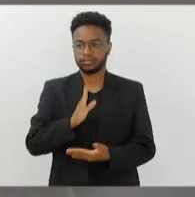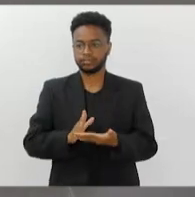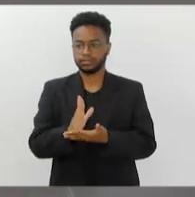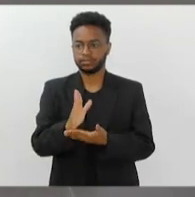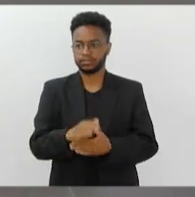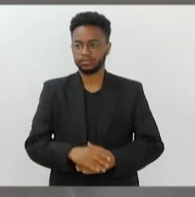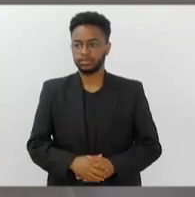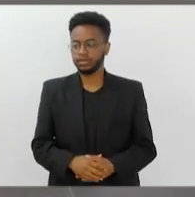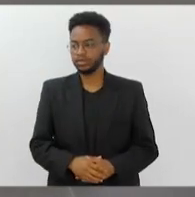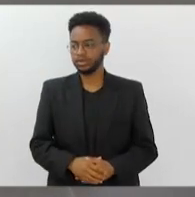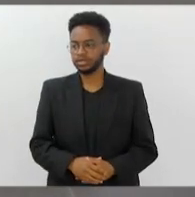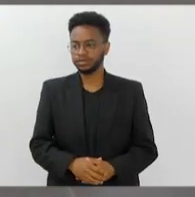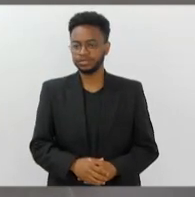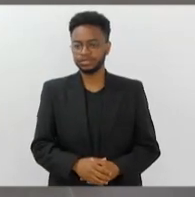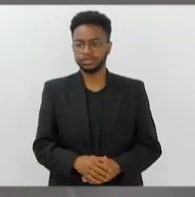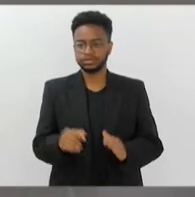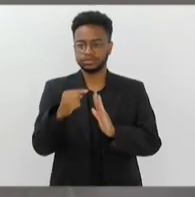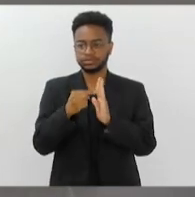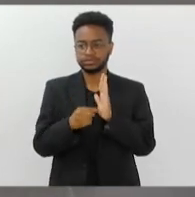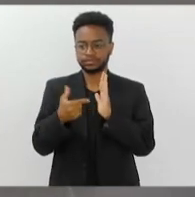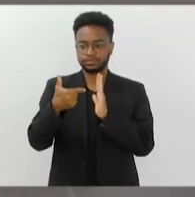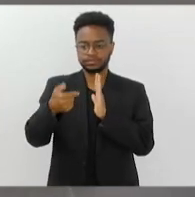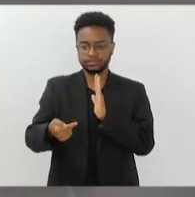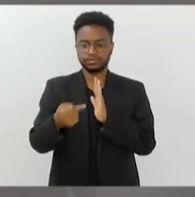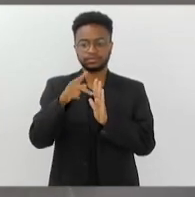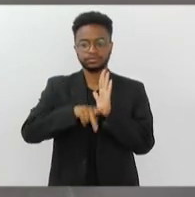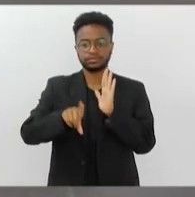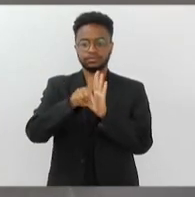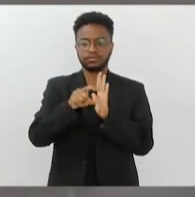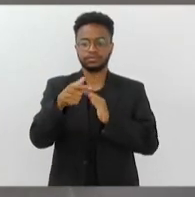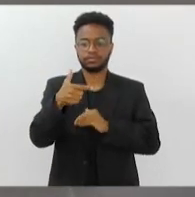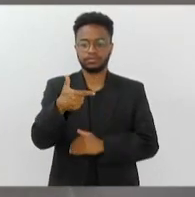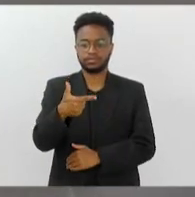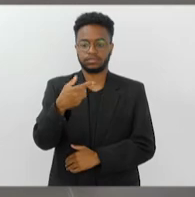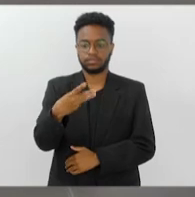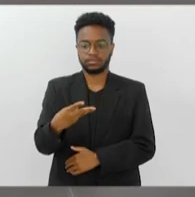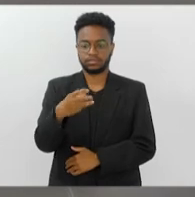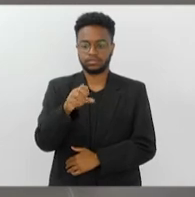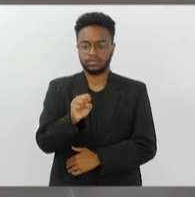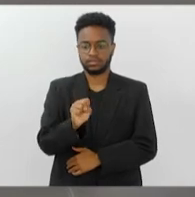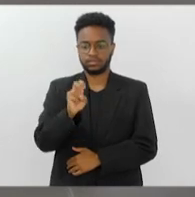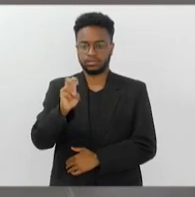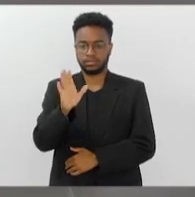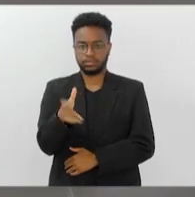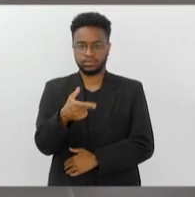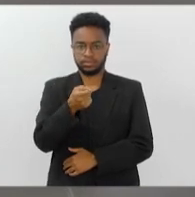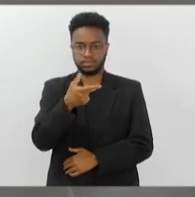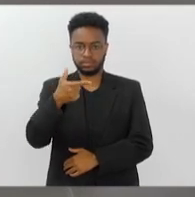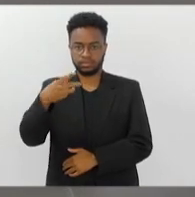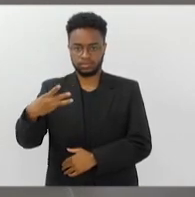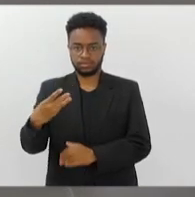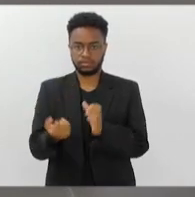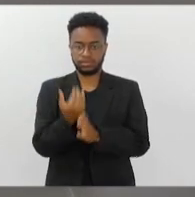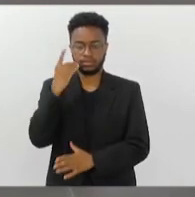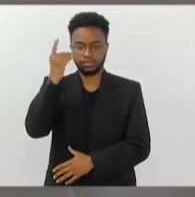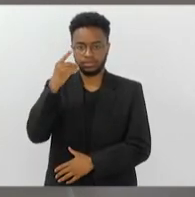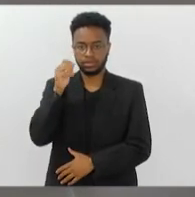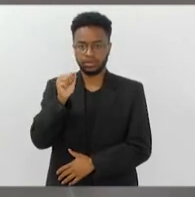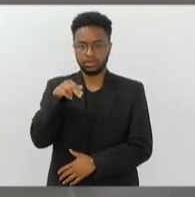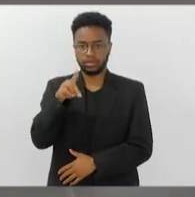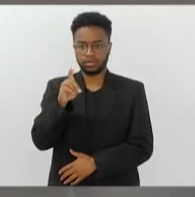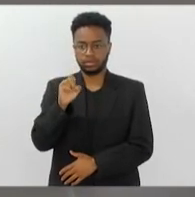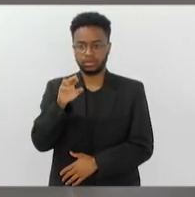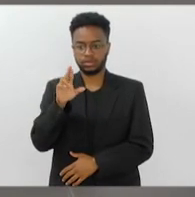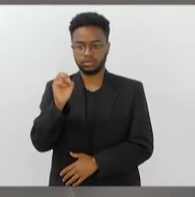estão, aprovado. 27. Projeto de lei 2385-23, de autoria do deputado Anderson Moraes,